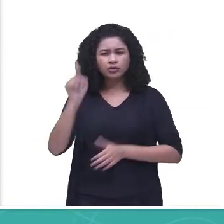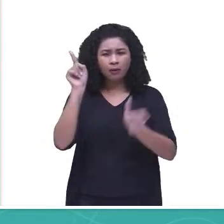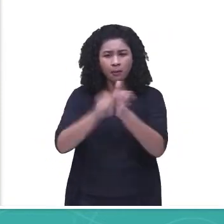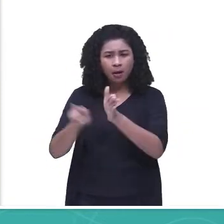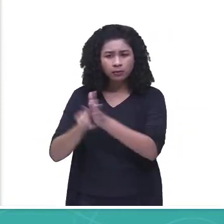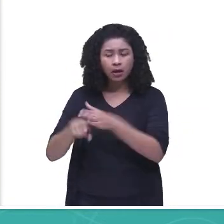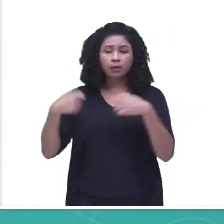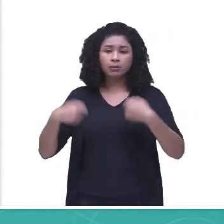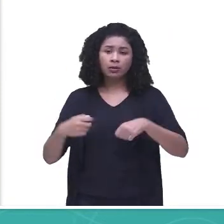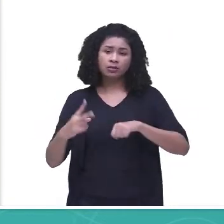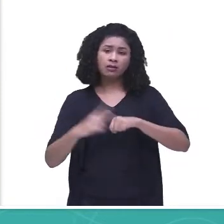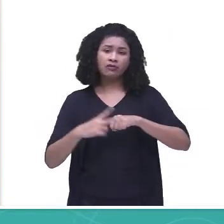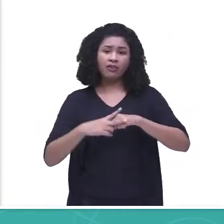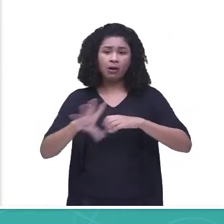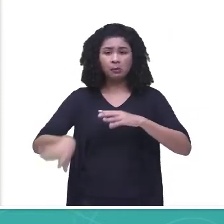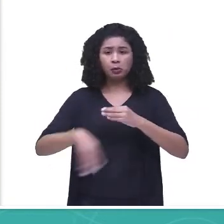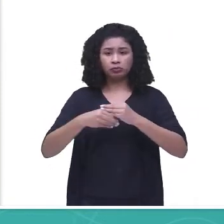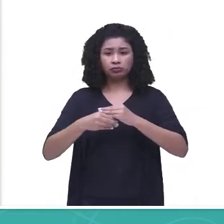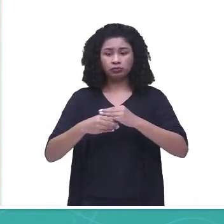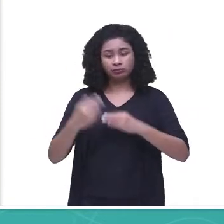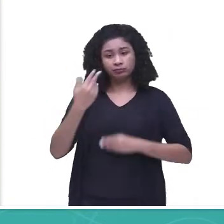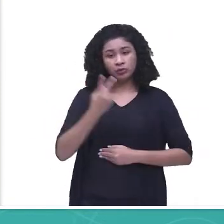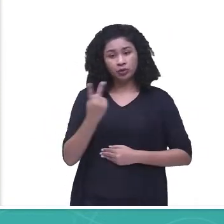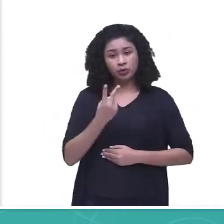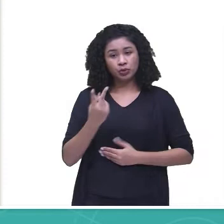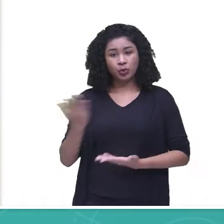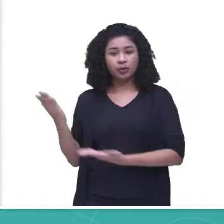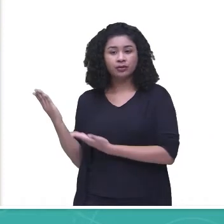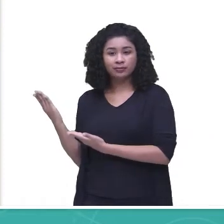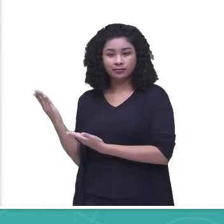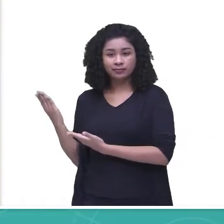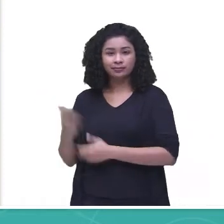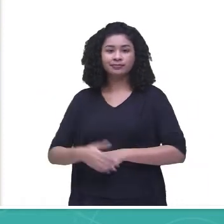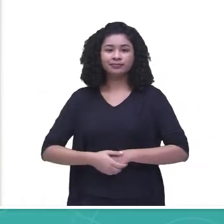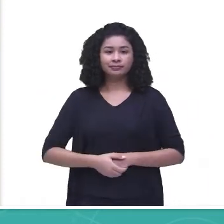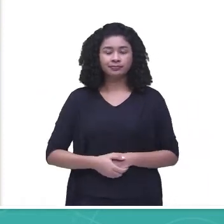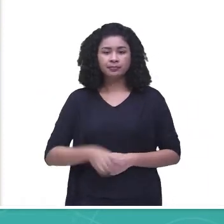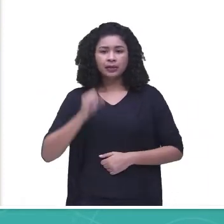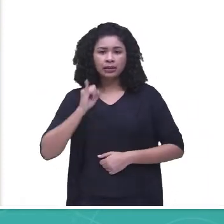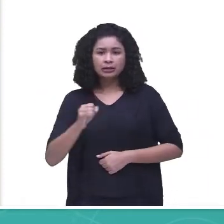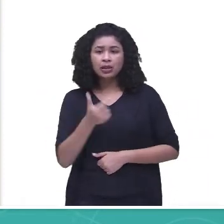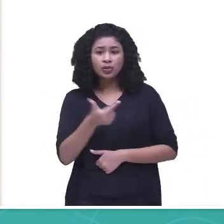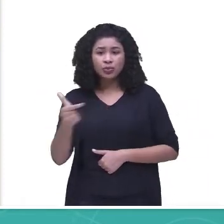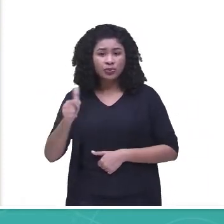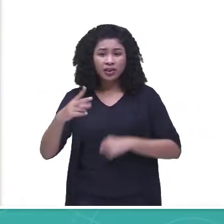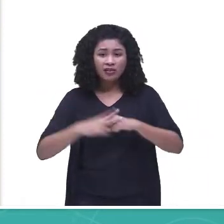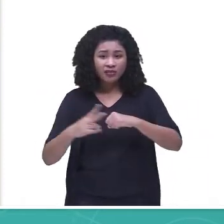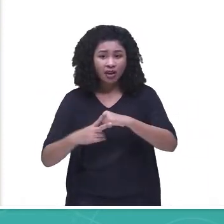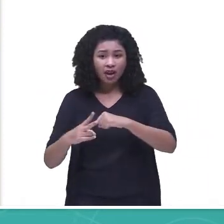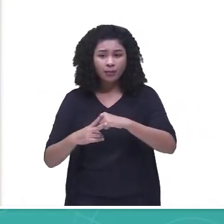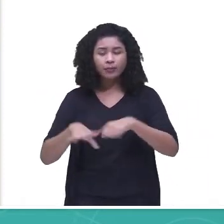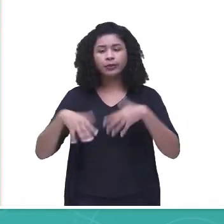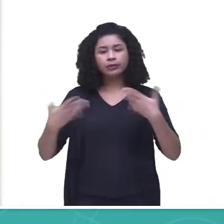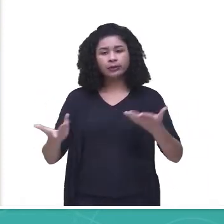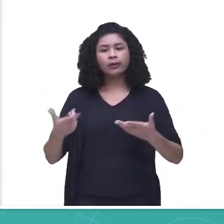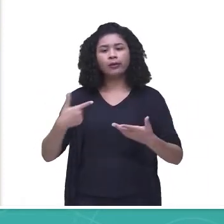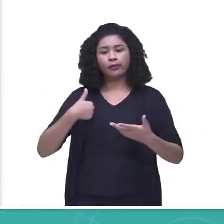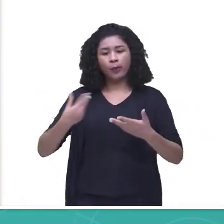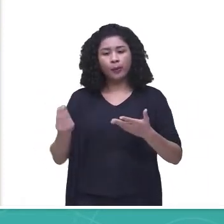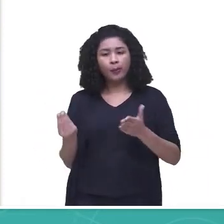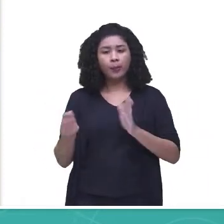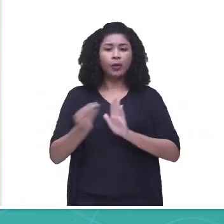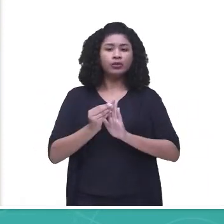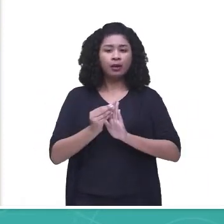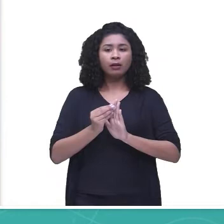verbo auxiliar, tá certo? Toda vez, então, que não tiver um verbo aí na frase, vou utilizar esse verbo auxiliar, que